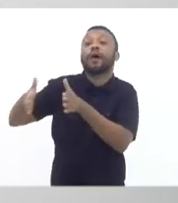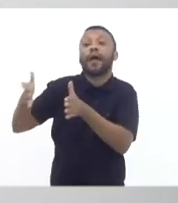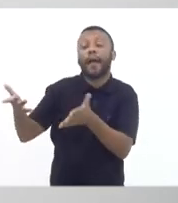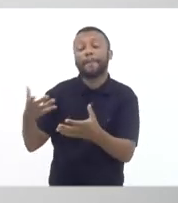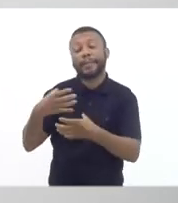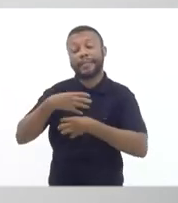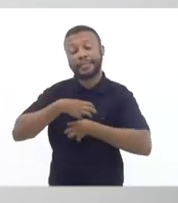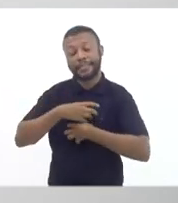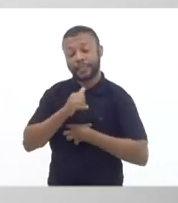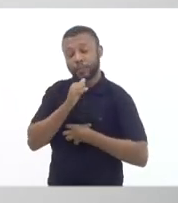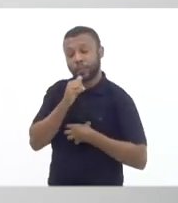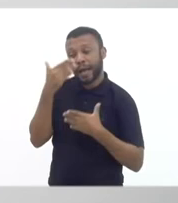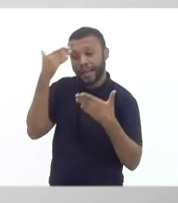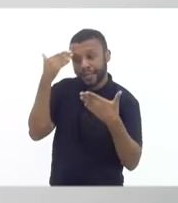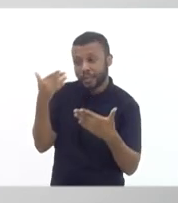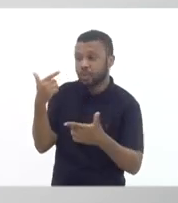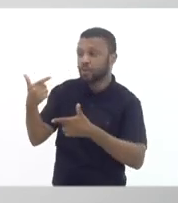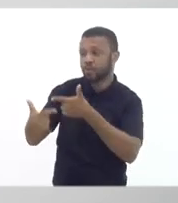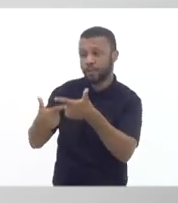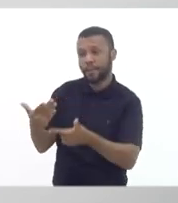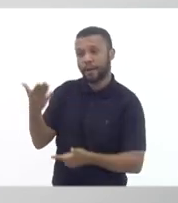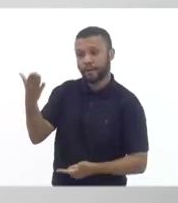Agradeço o trabalho que você vem fazendo.